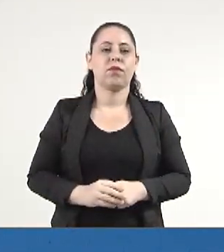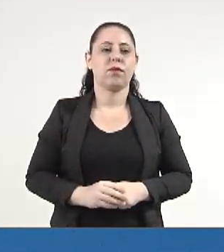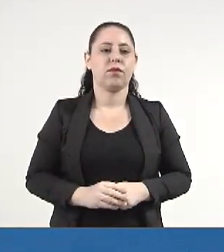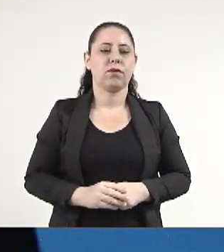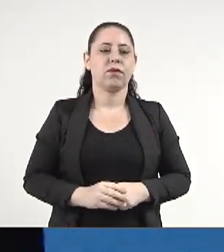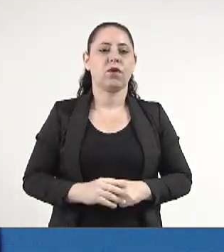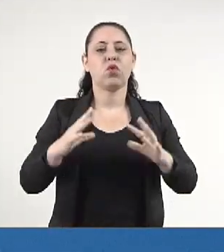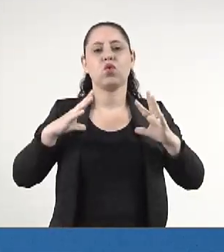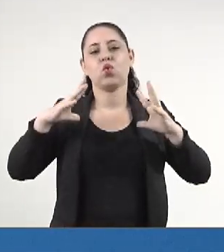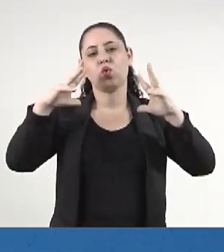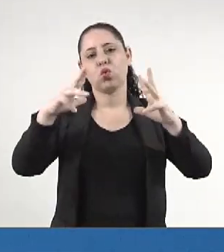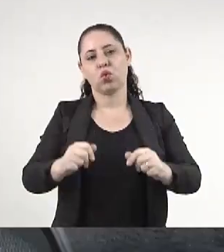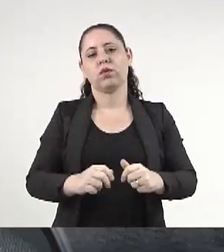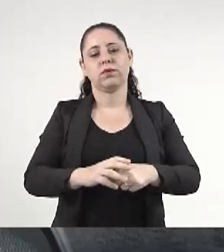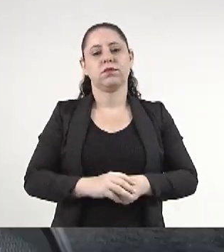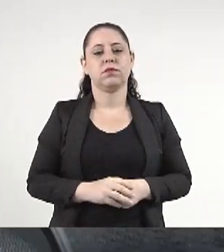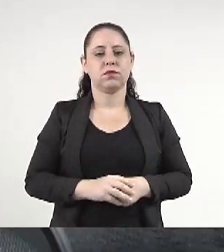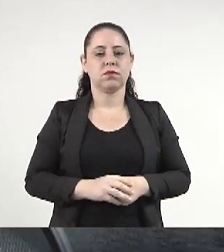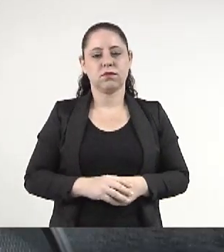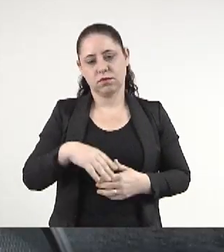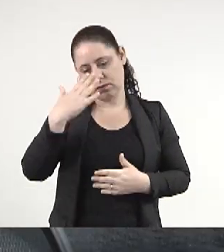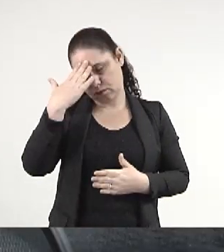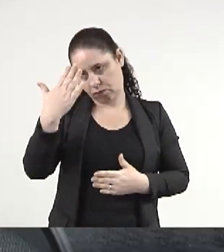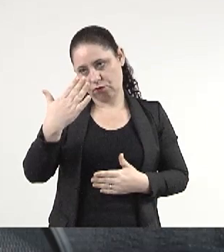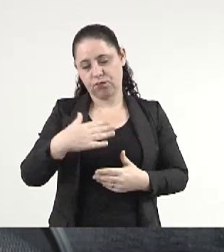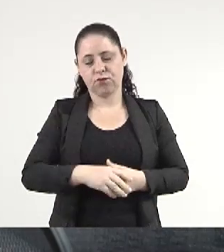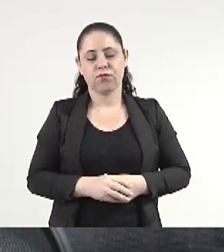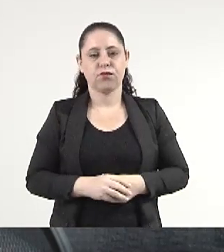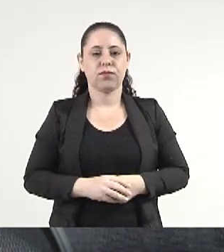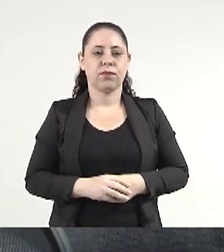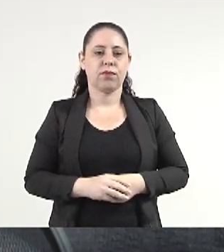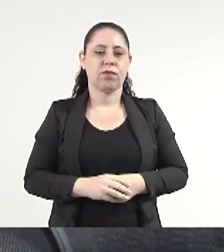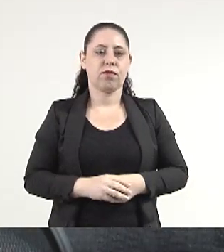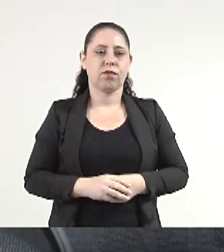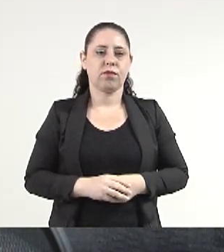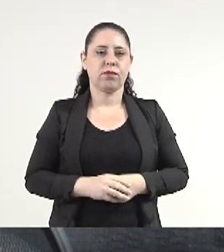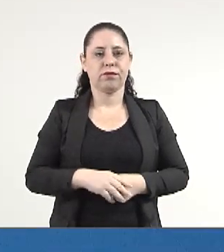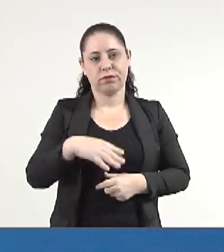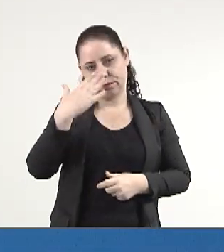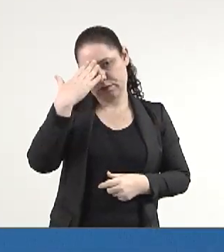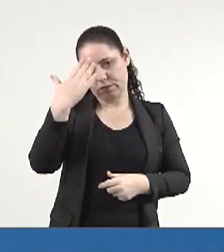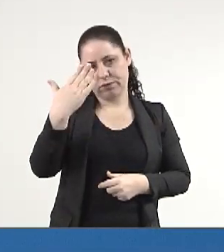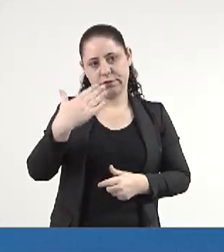Viva nós todos. Obrigado. Obrigado.